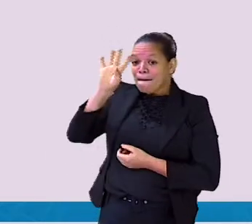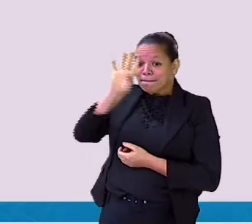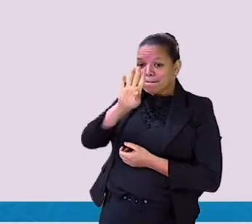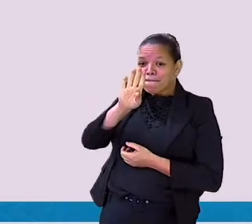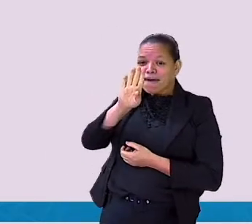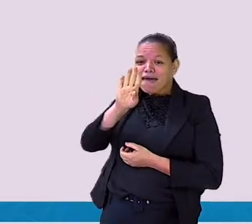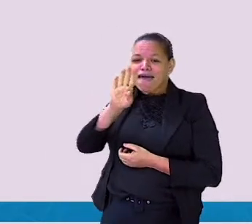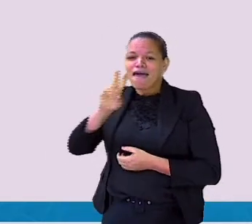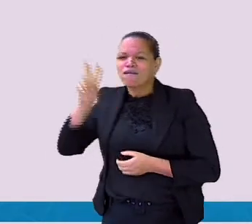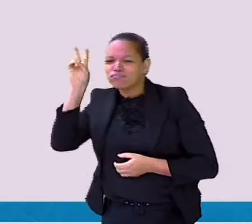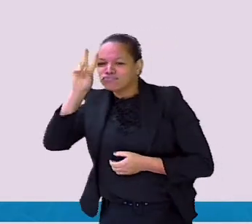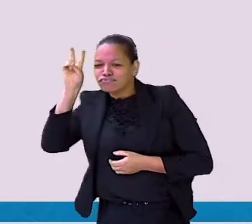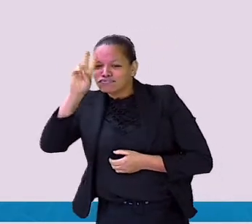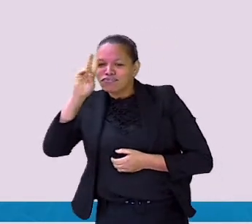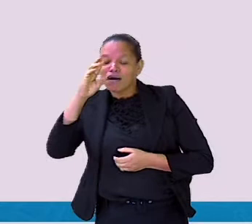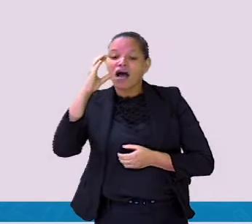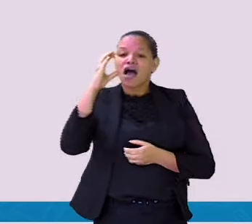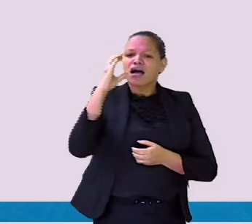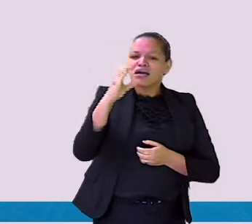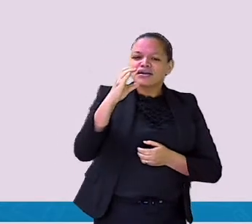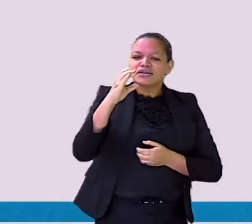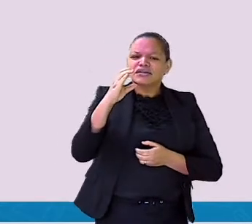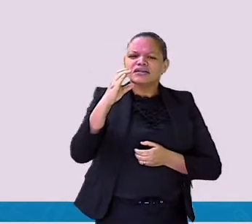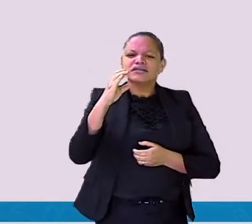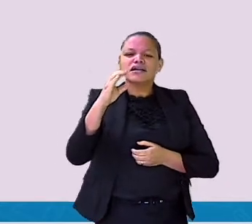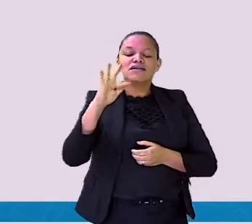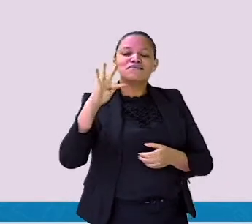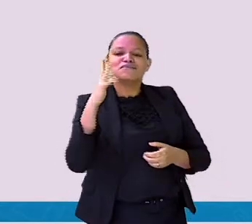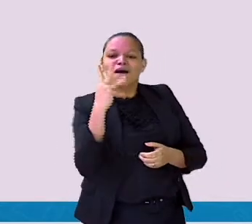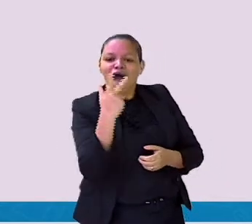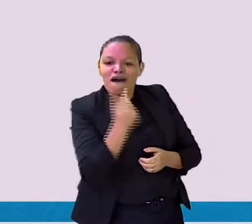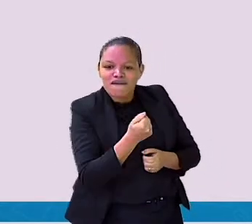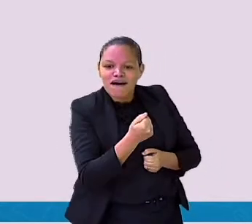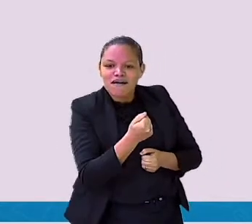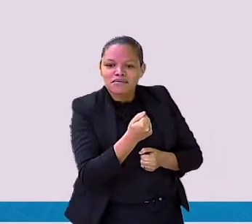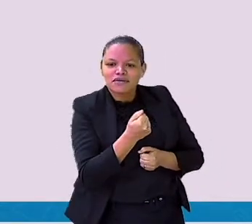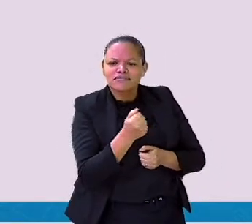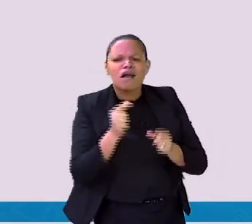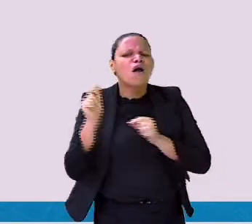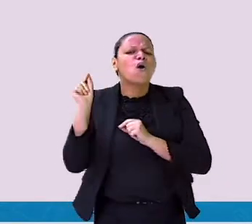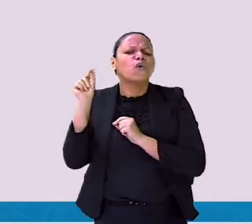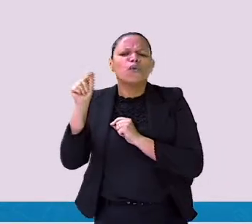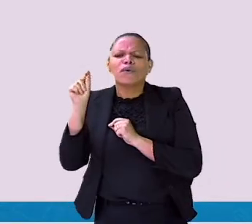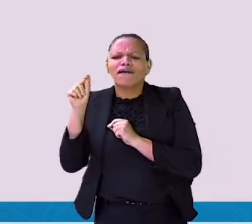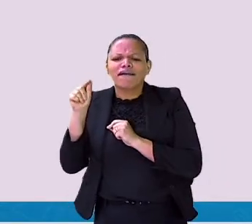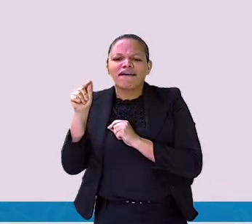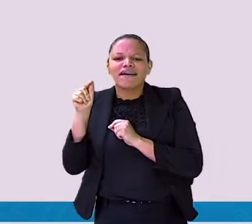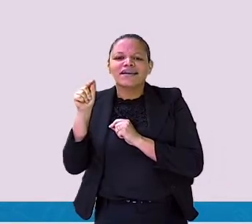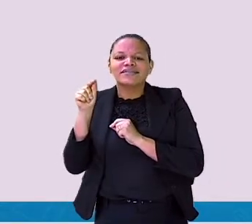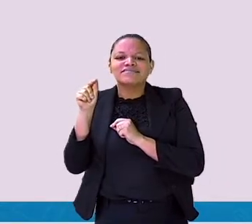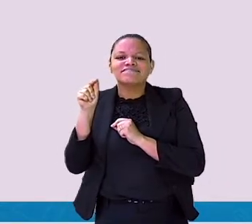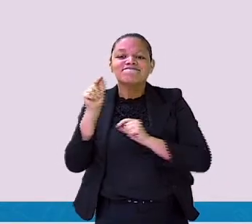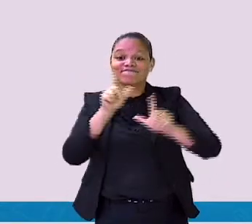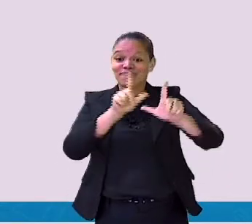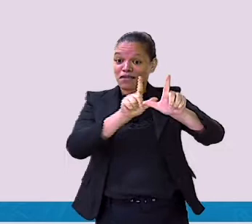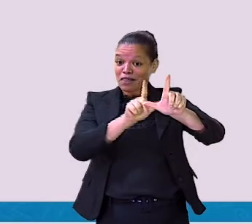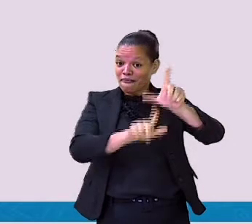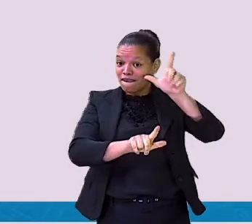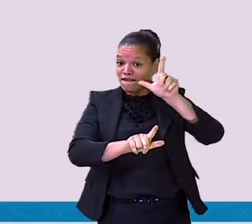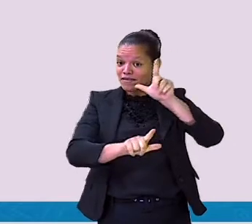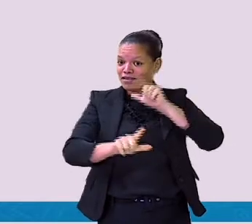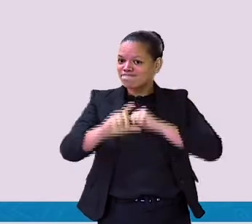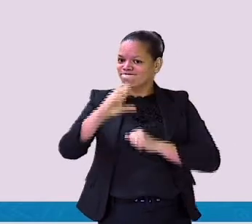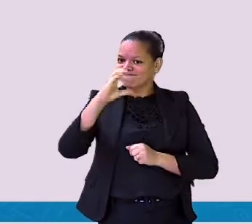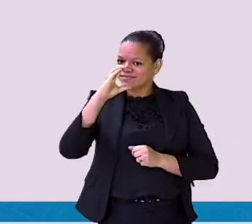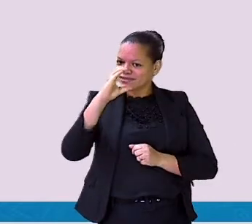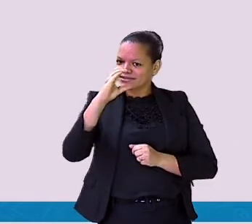uma fábula. Professora, essa foi a mais fácil. Bom, nós vamos começando com a facinha aí. Então, a letra C é